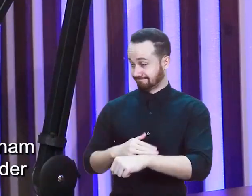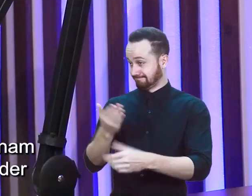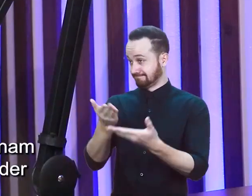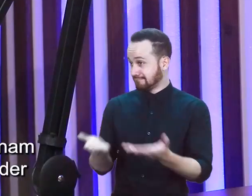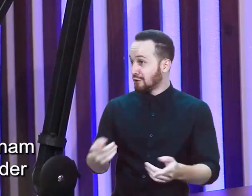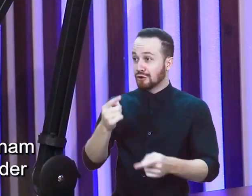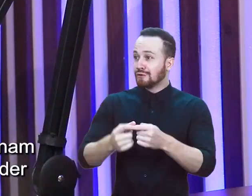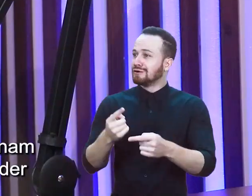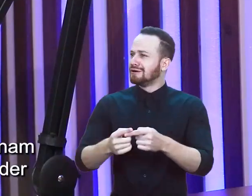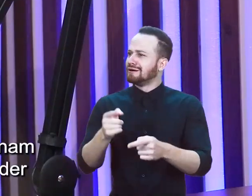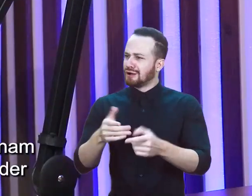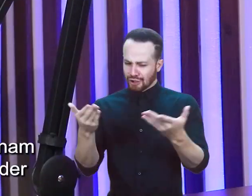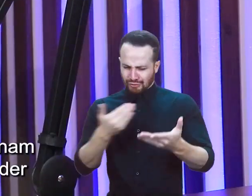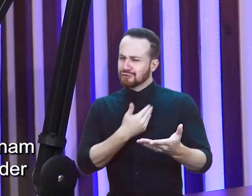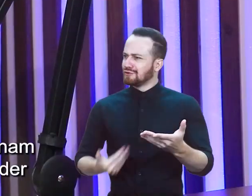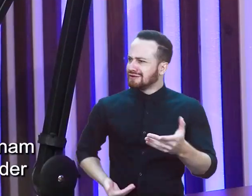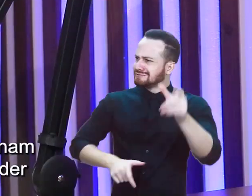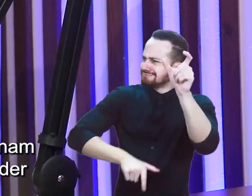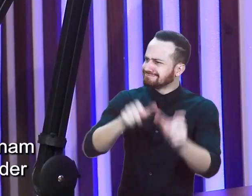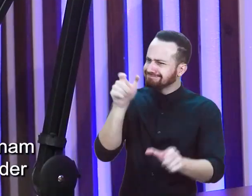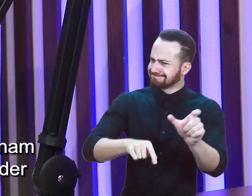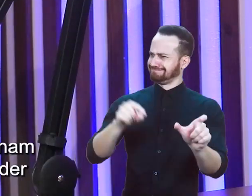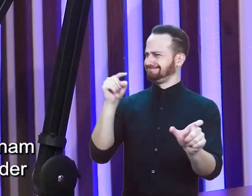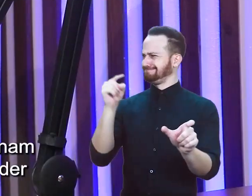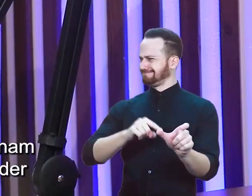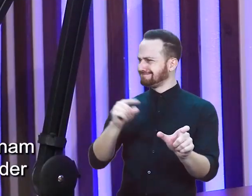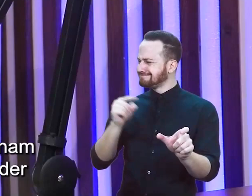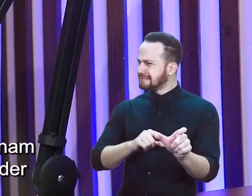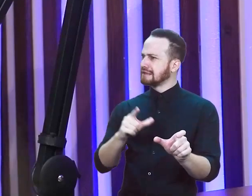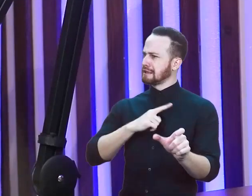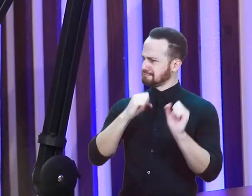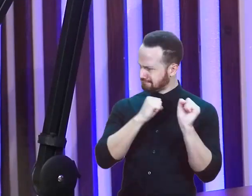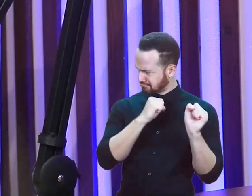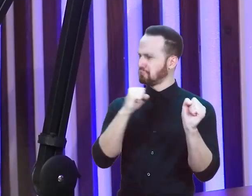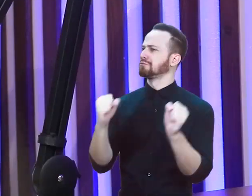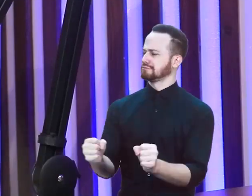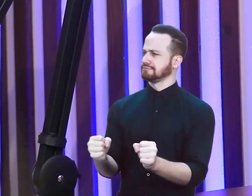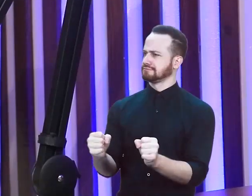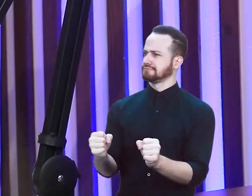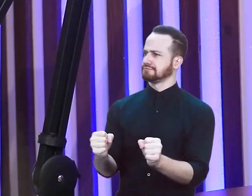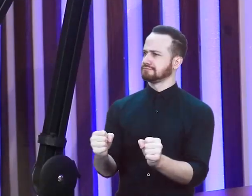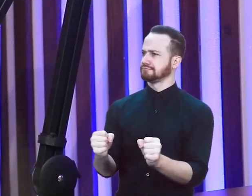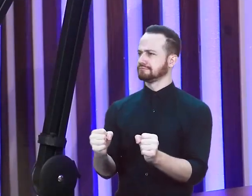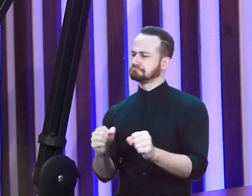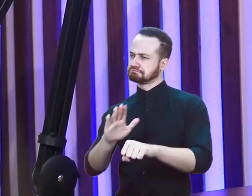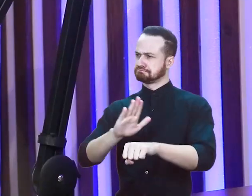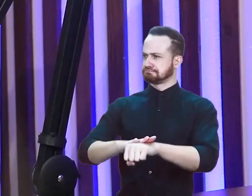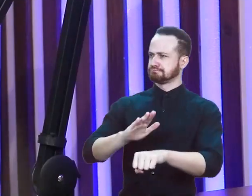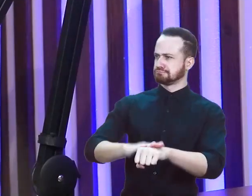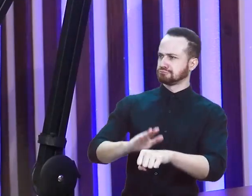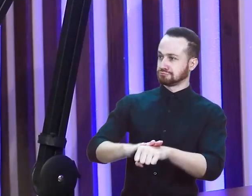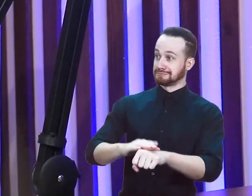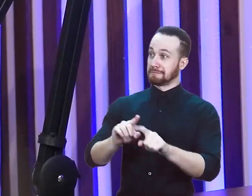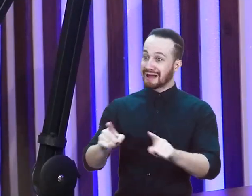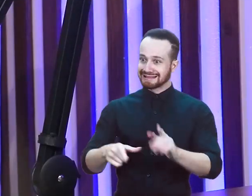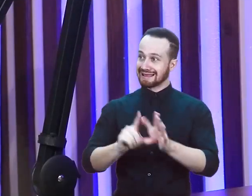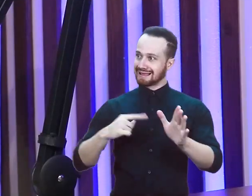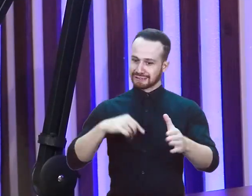os homens que o governam são homens detentores de poder outorgado pelo